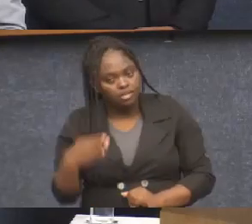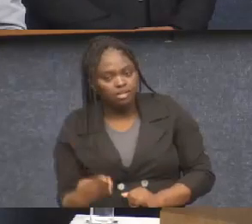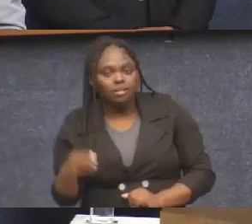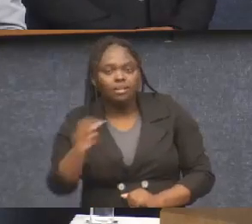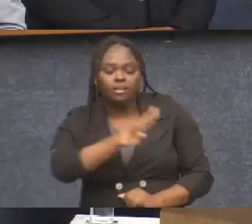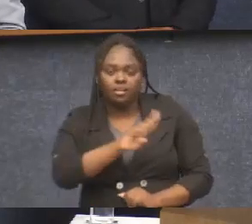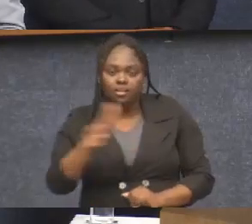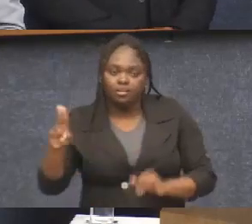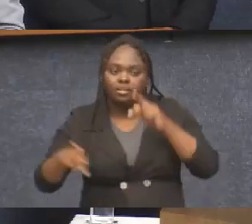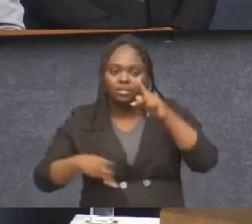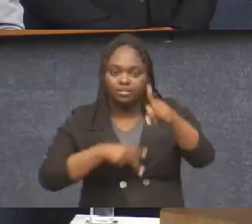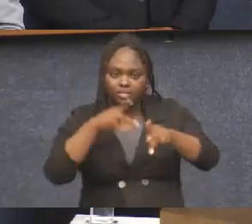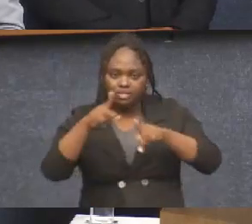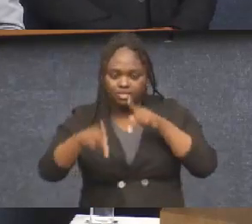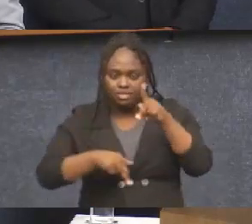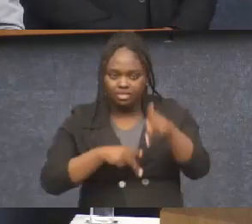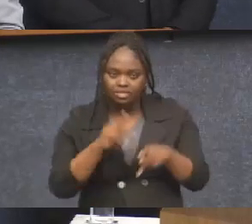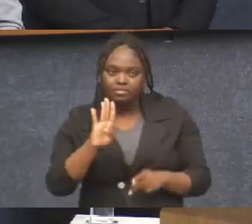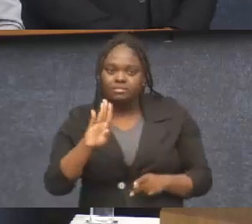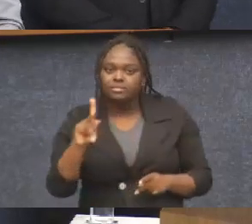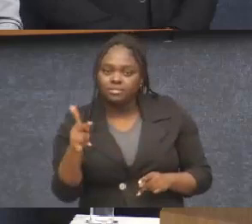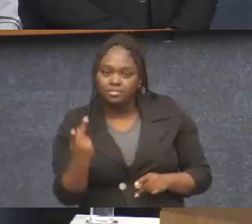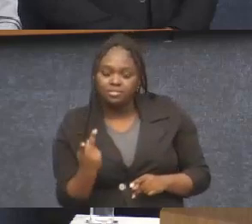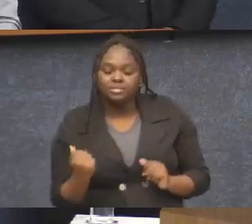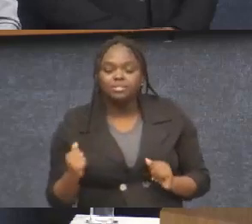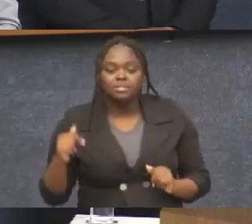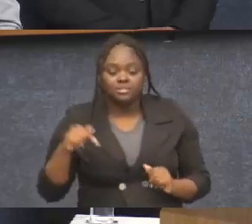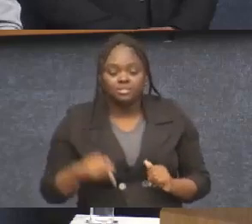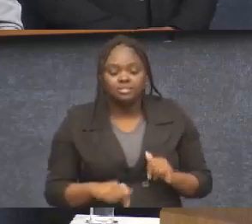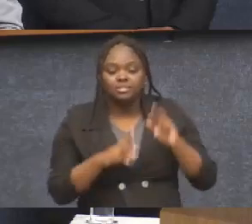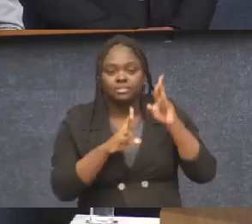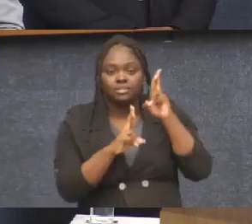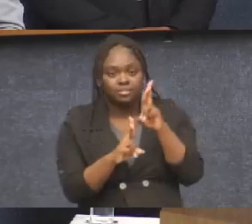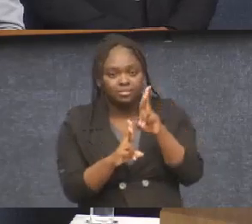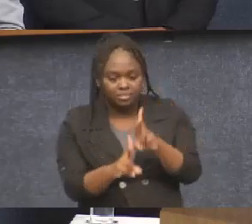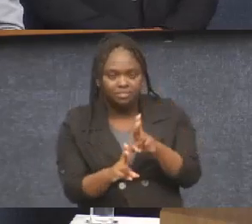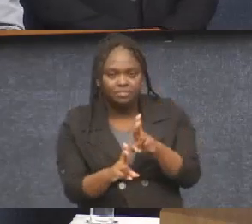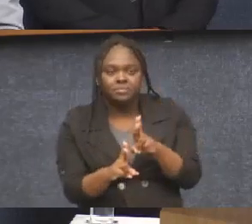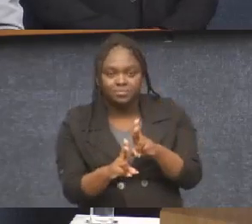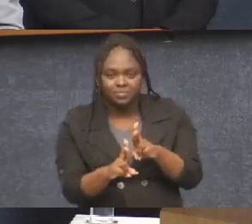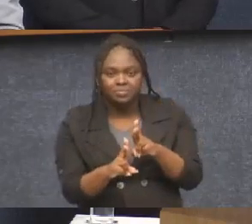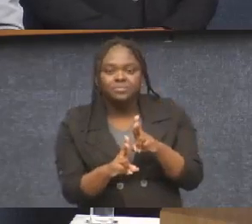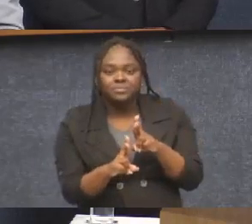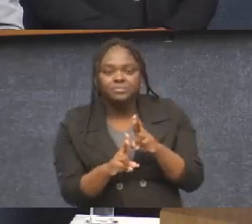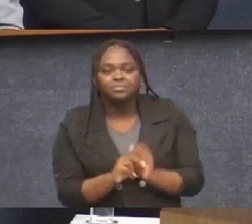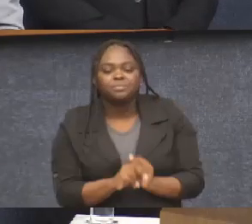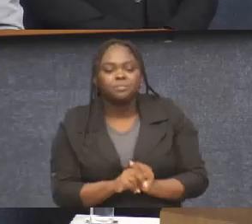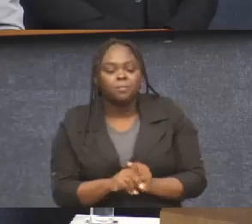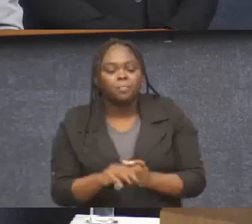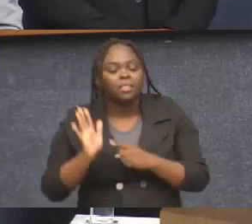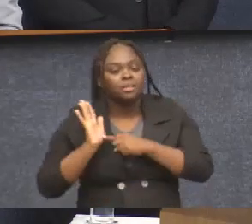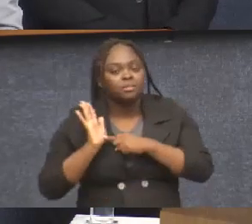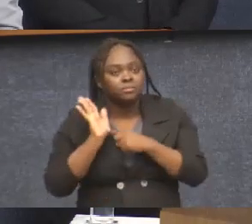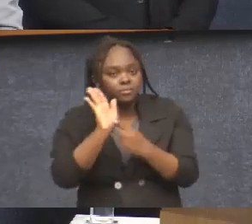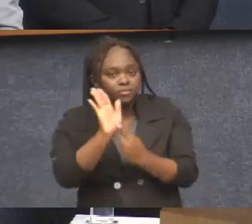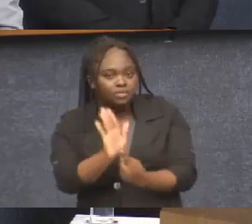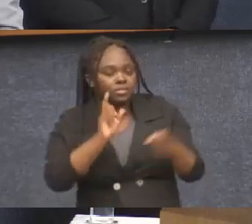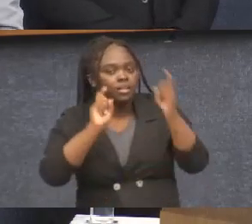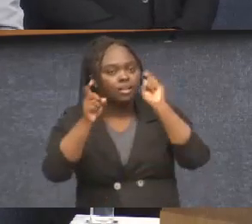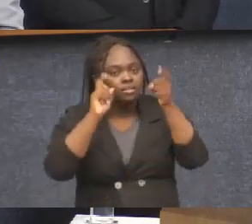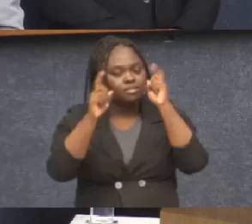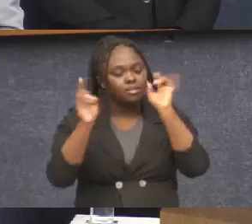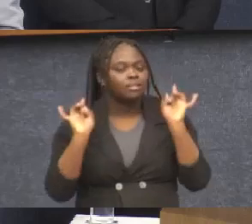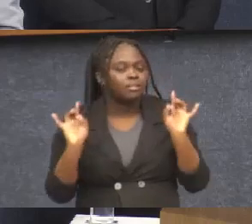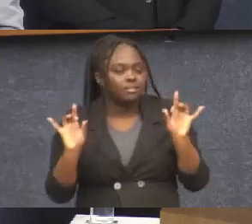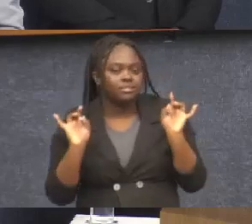do povo de Belo Horizonte, que neste parlamento represento, promover e conduzir esta